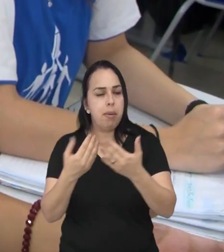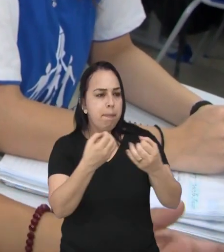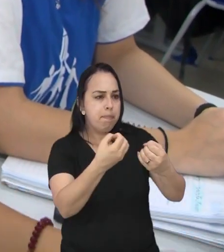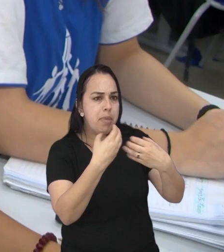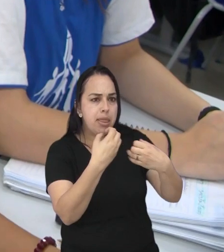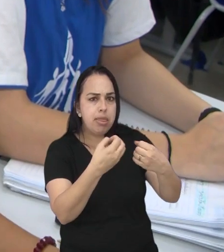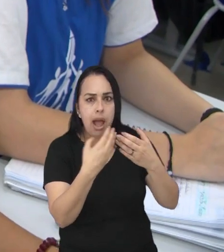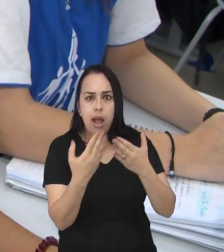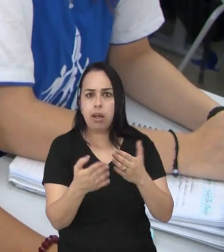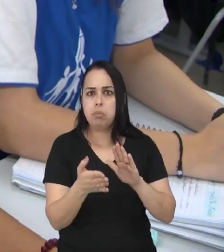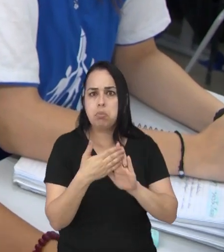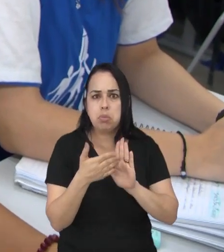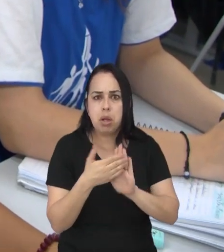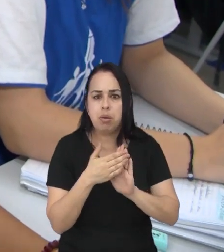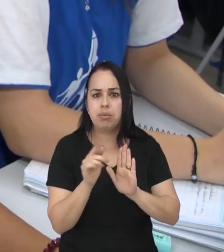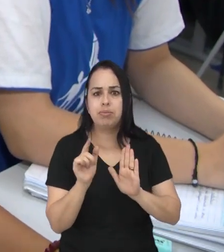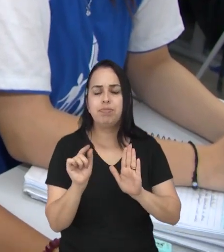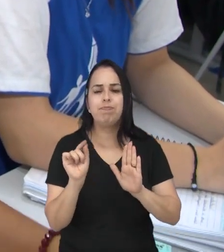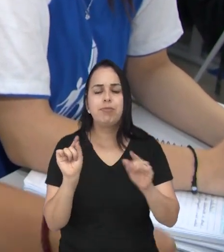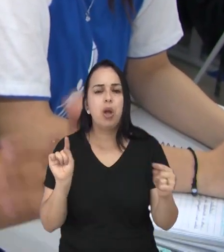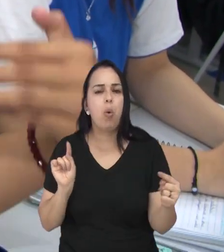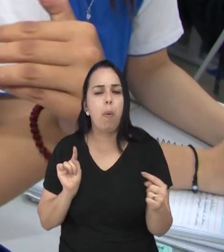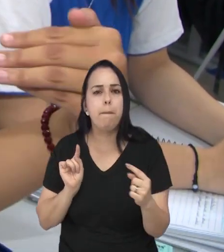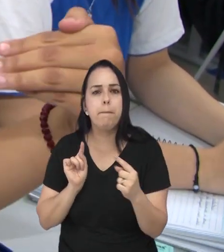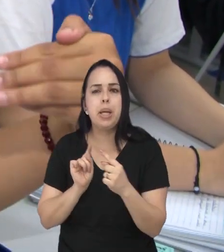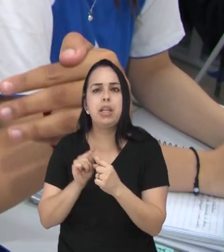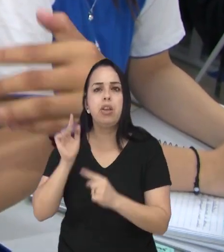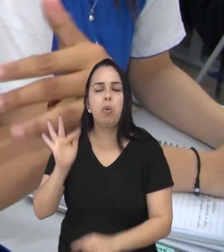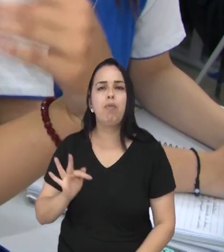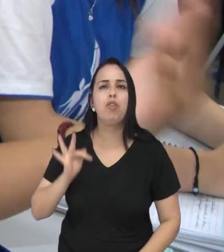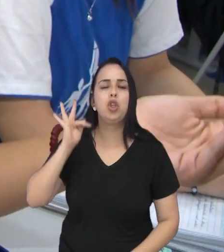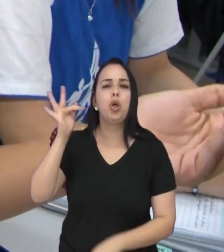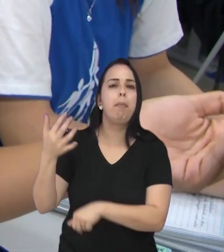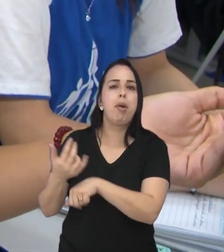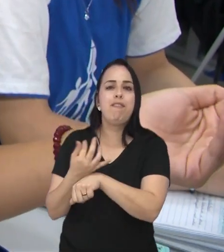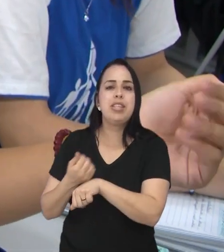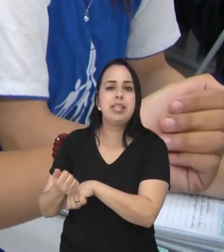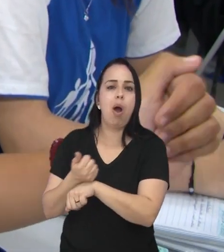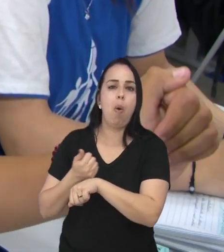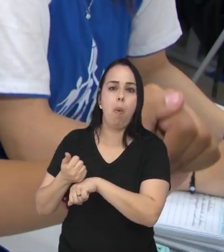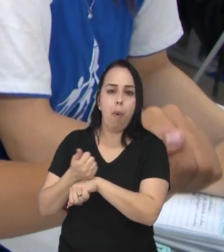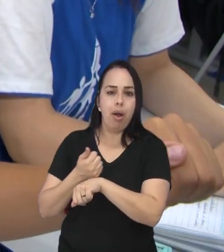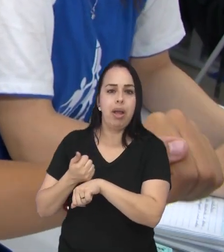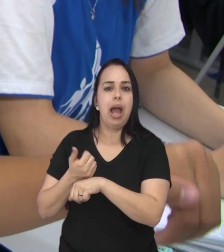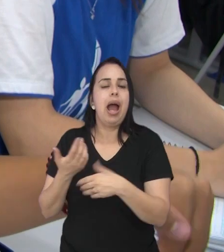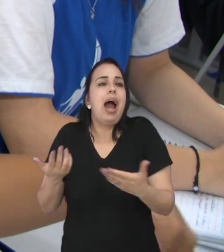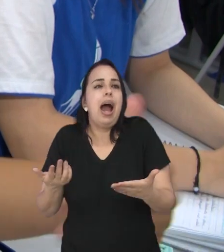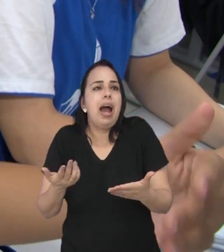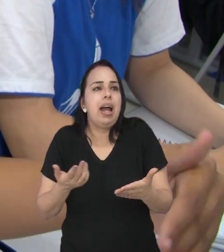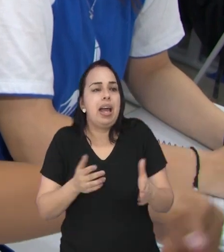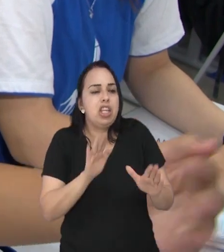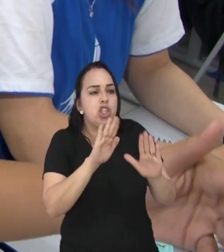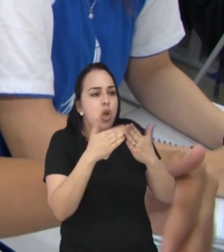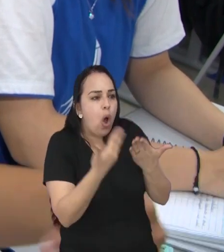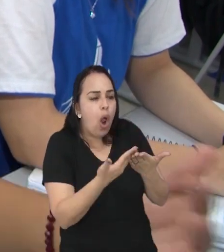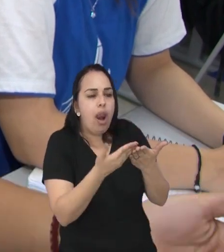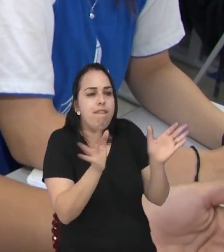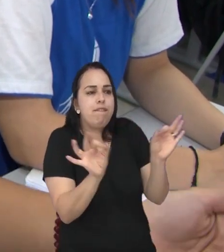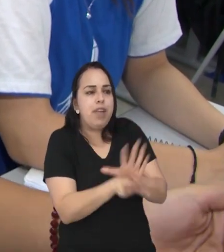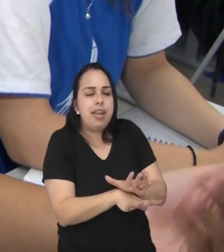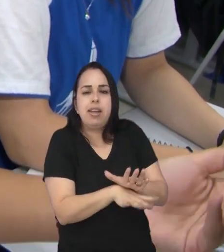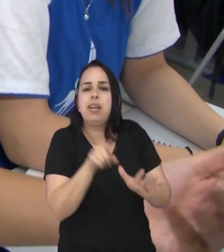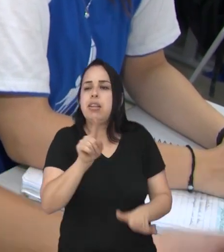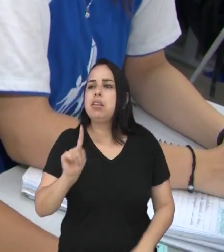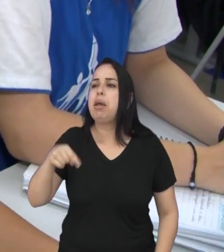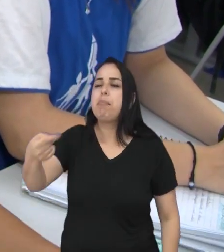propõe pra gente é muito ver o que a gente vai ser depois, sabe? Então, e depois, quando acabar o